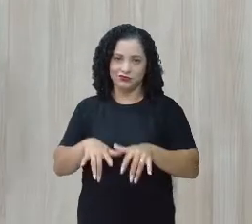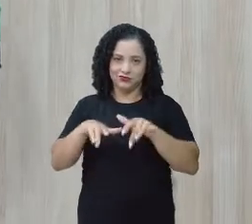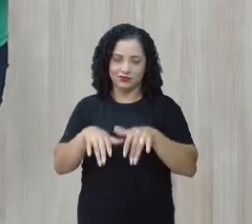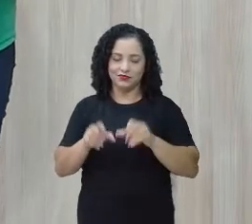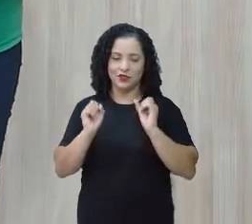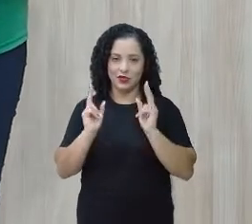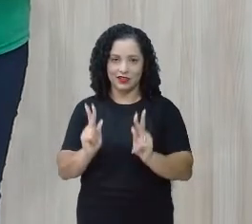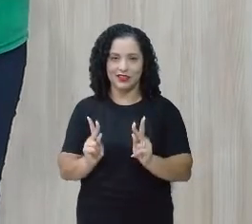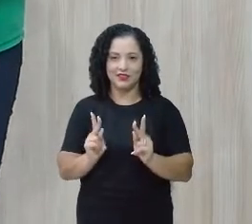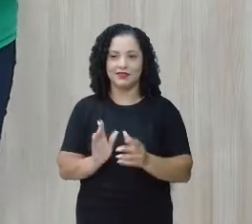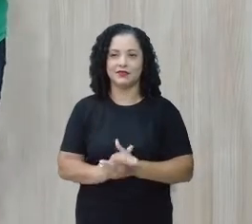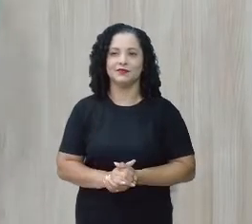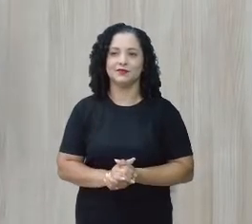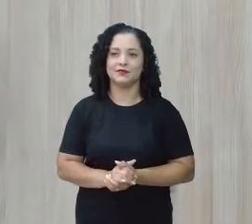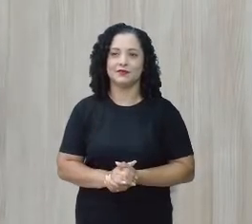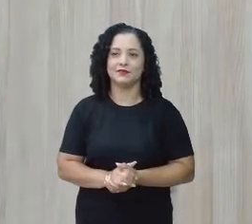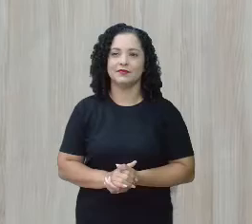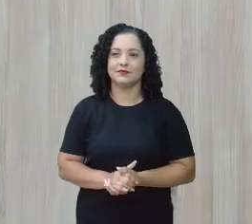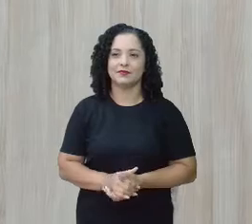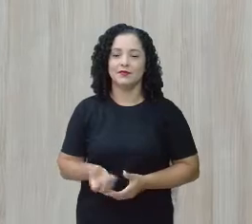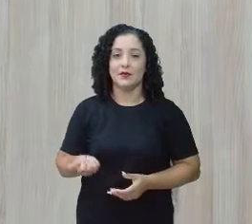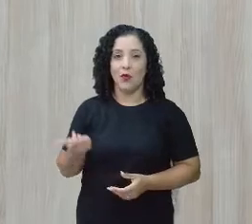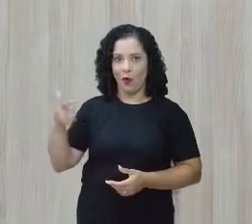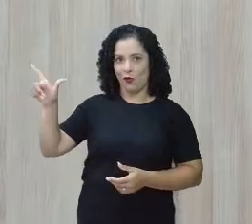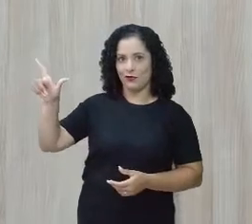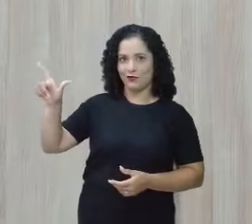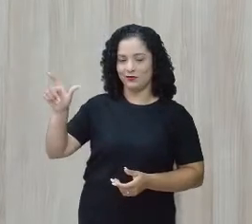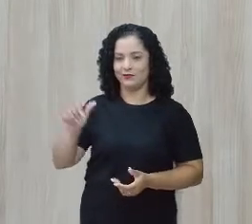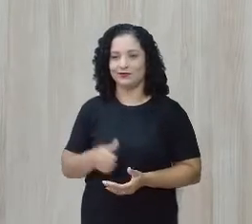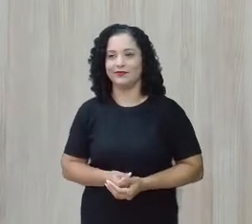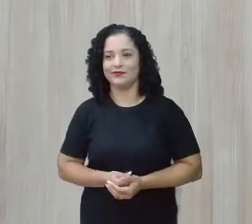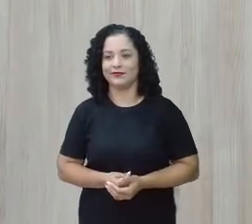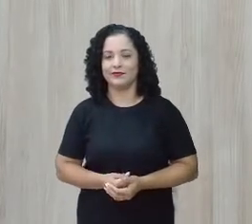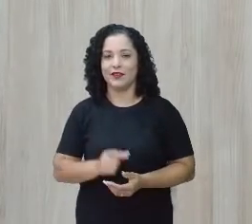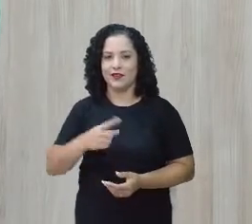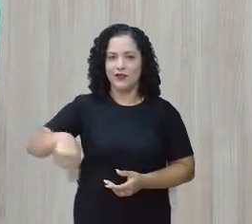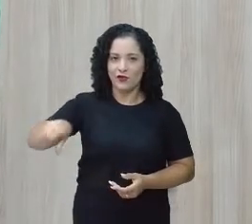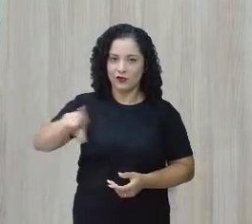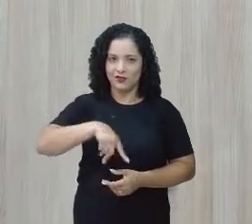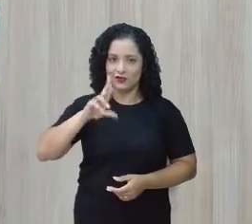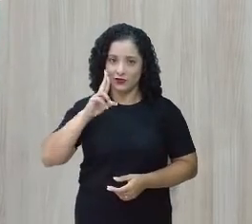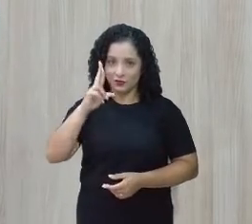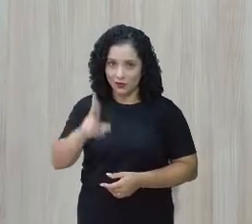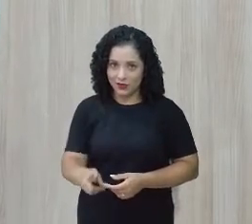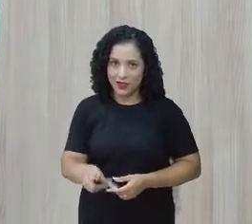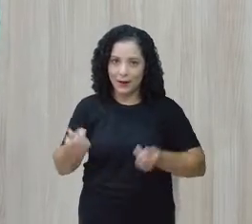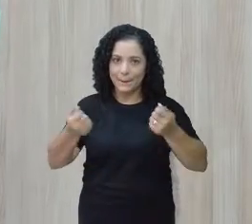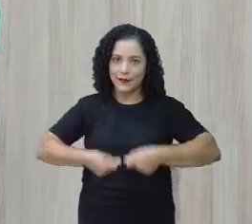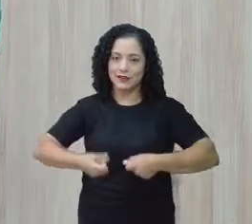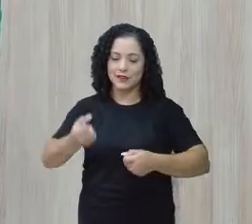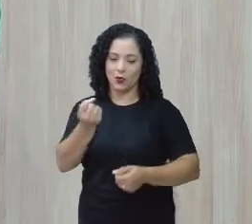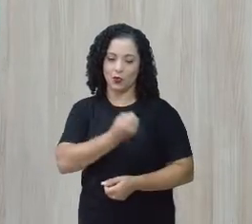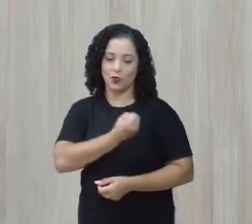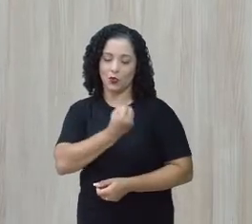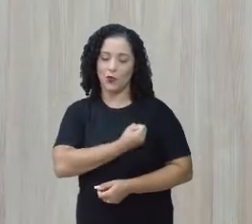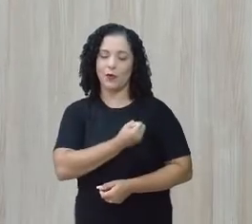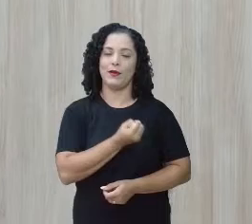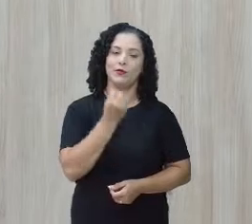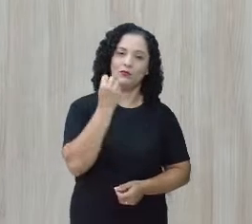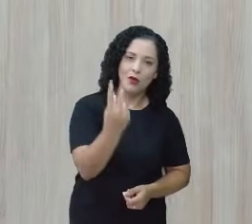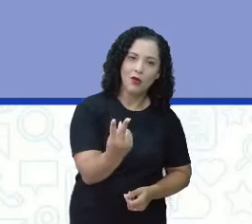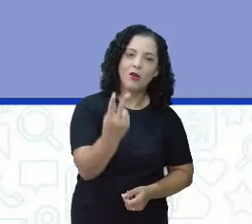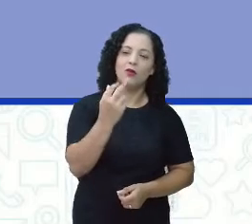Ok? Vou colocar mais uma, tá? Quando forem responder, não esqueçam de colocar o número que equivale à